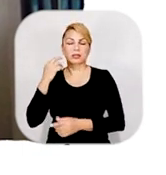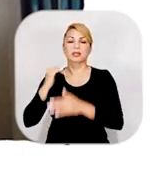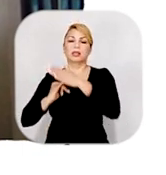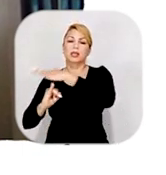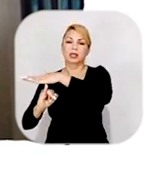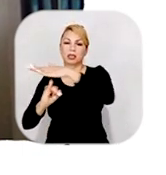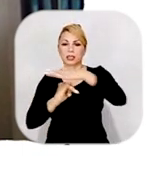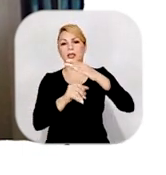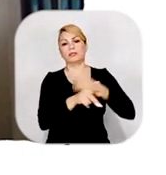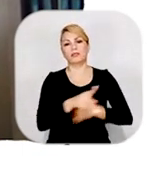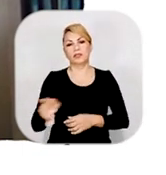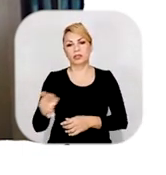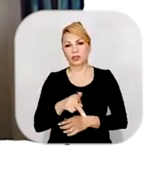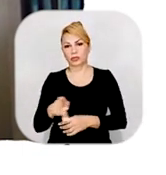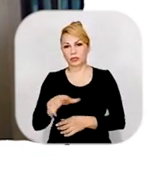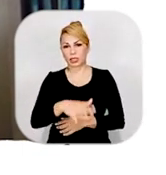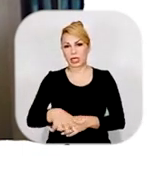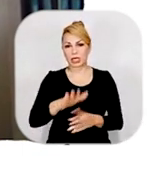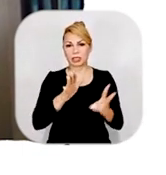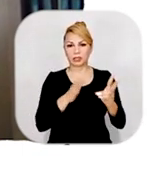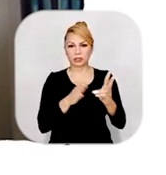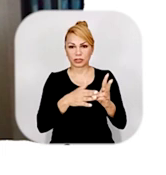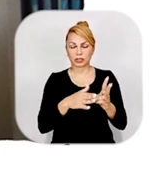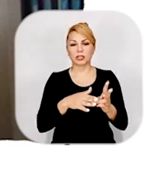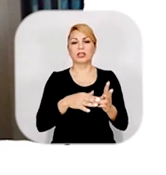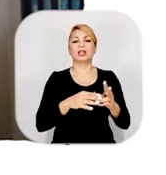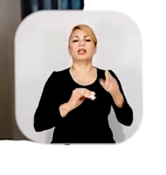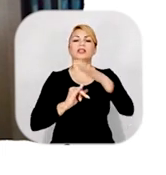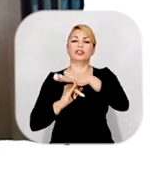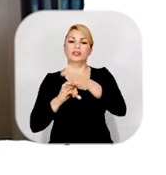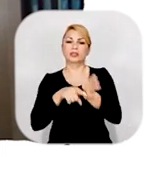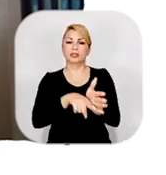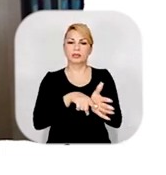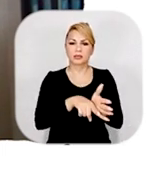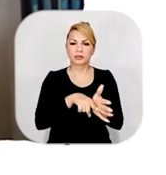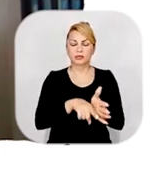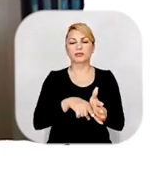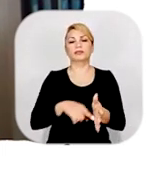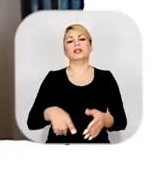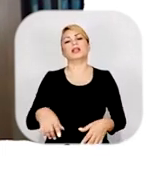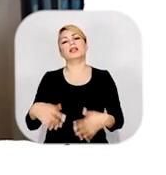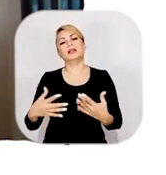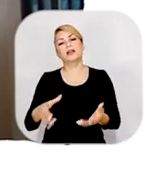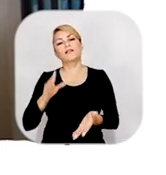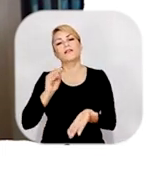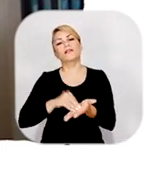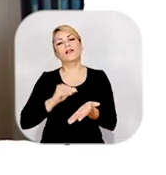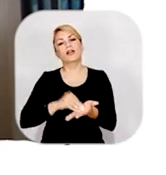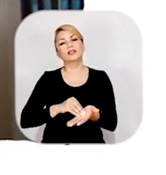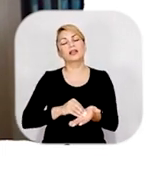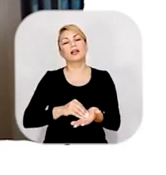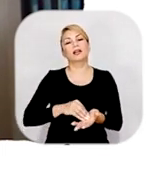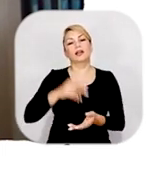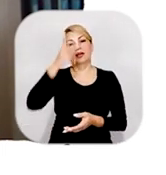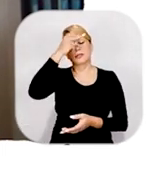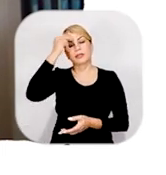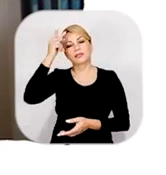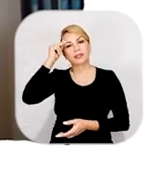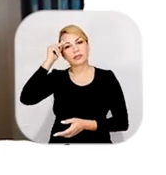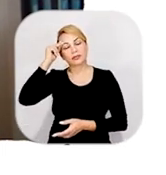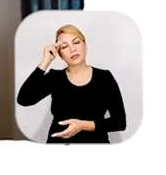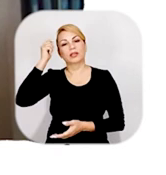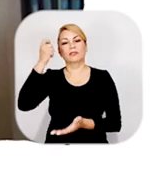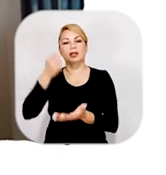de pesquisa, né? E falta a prefeitura pagar somente o pencard e transportar esse livro